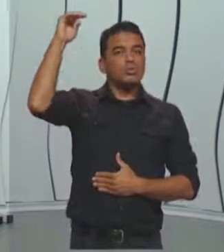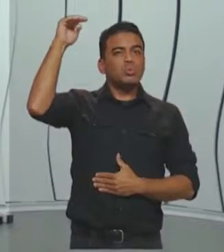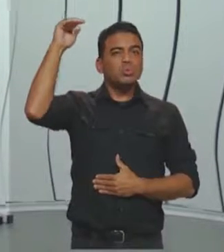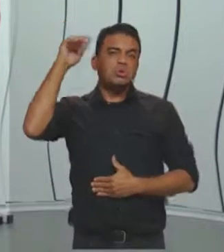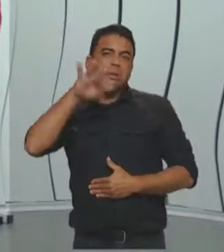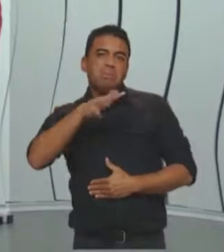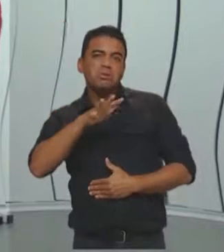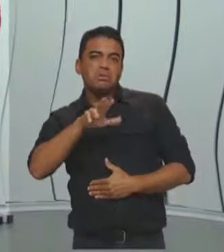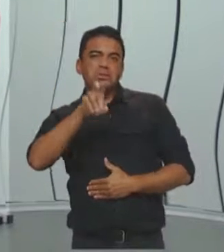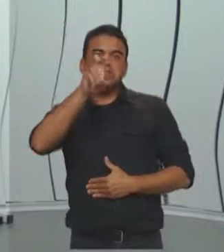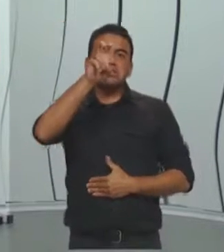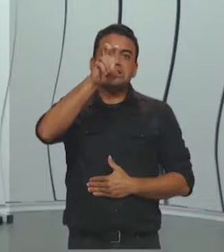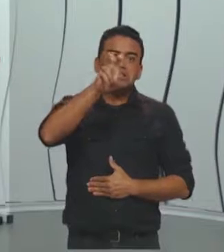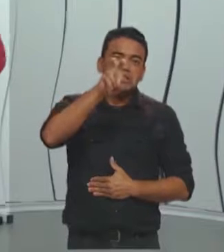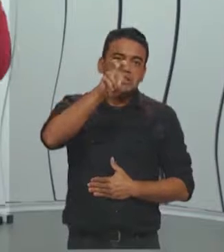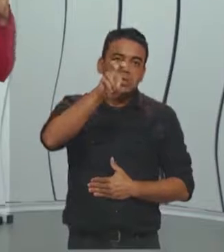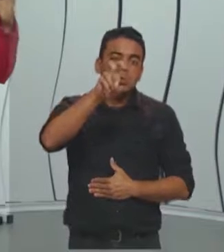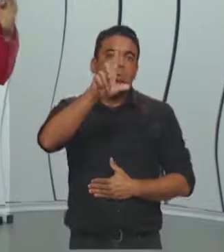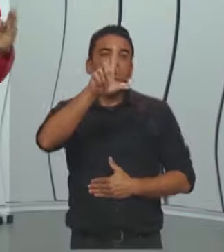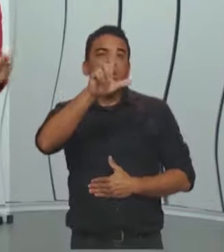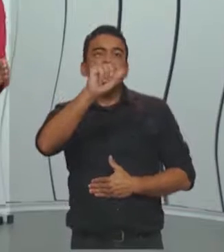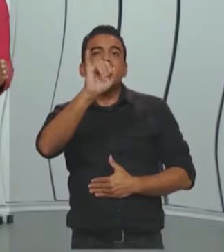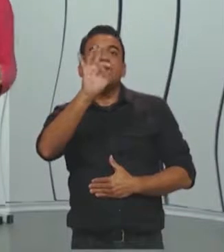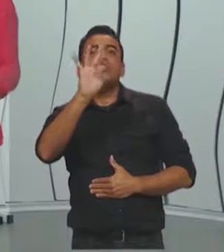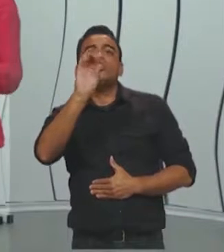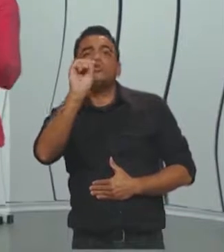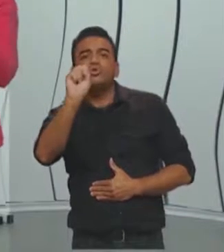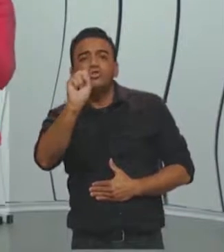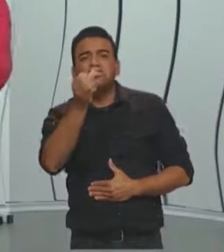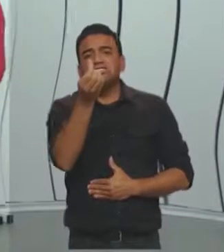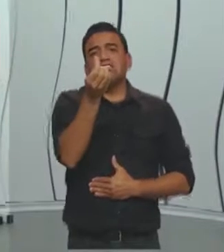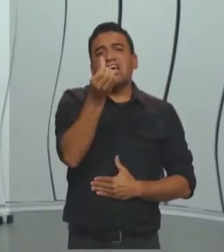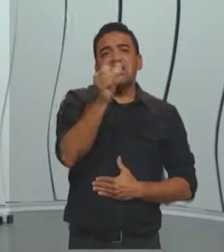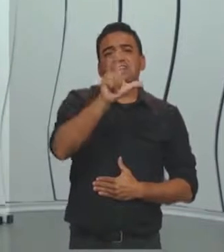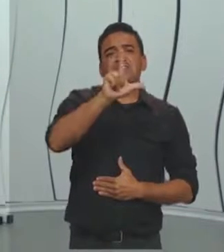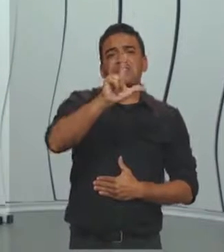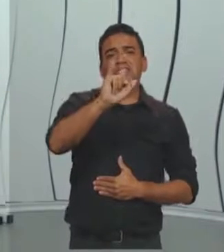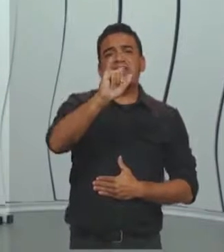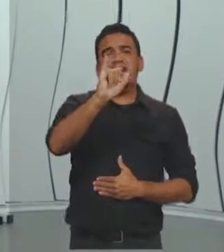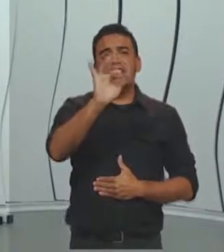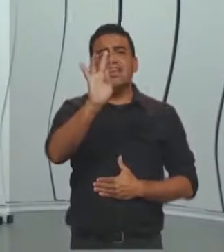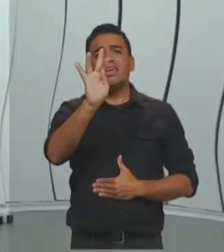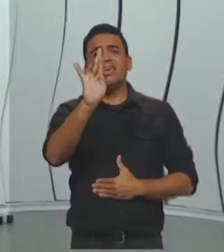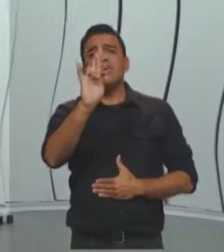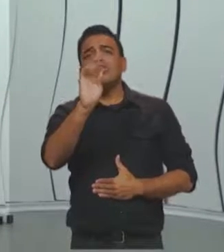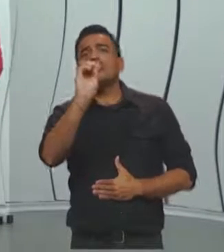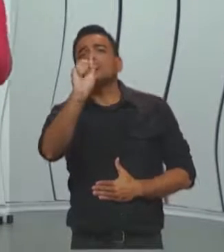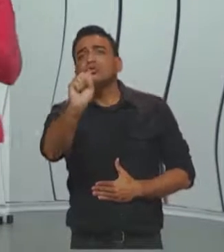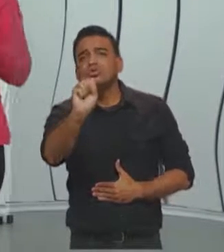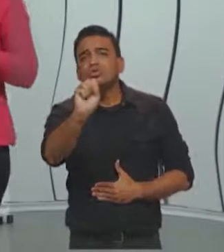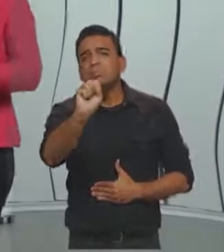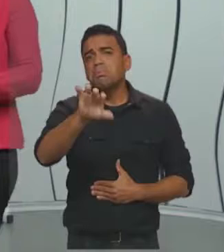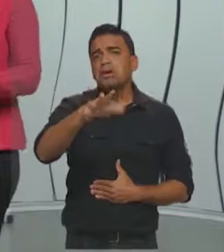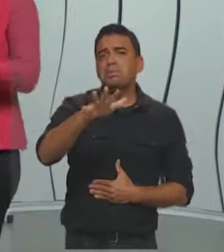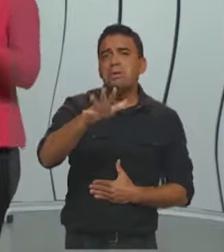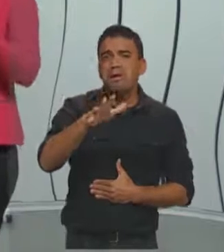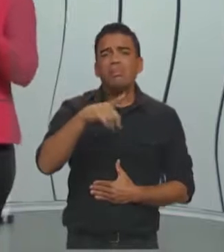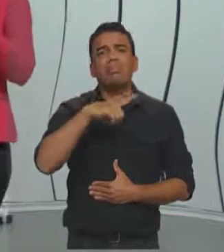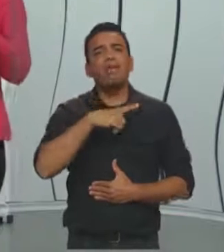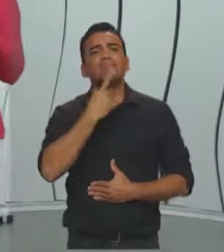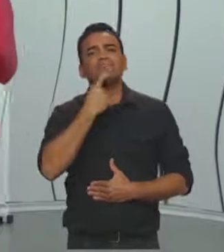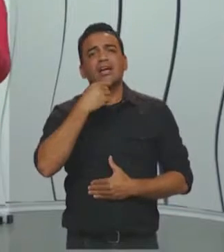5 a 6 litros de sangue que uma pessoa adulta tem. Então, nosso coração, constantemente, ele recebe essa quantidade de